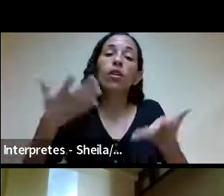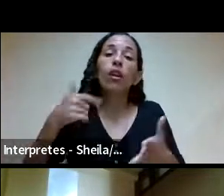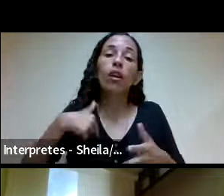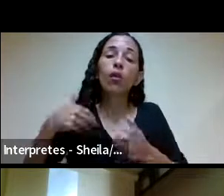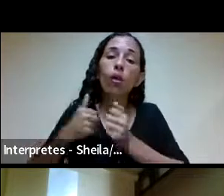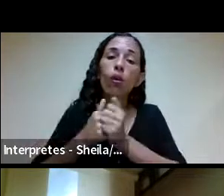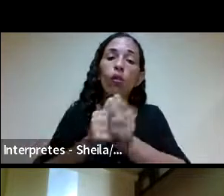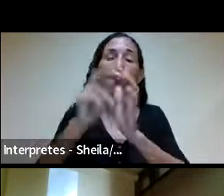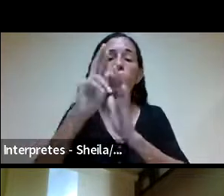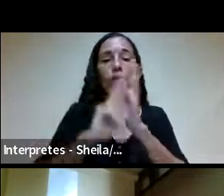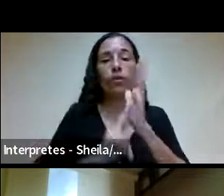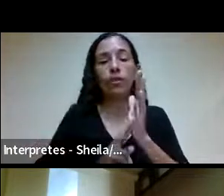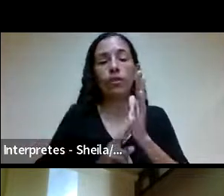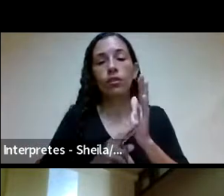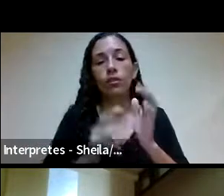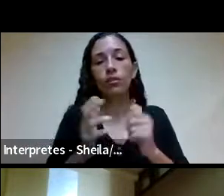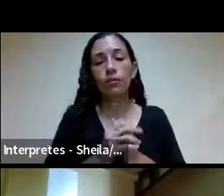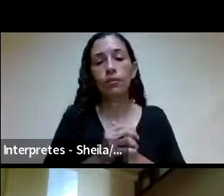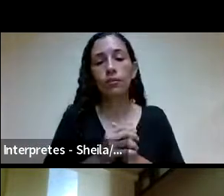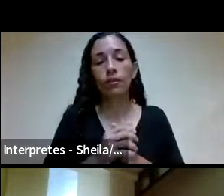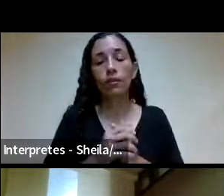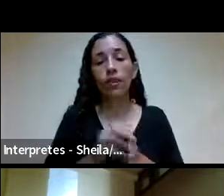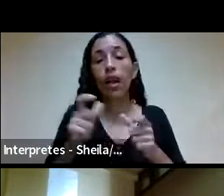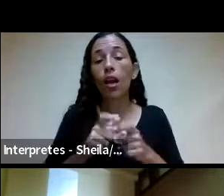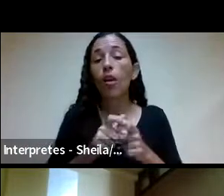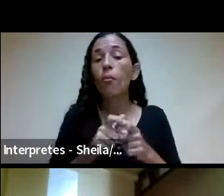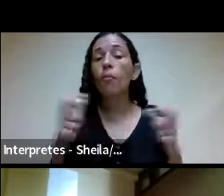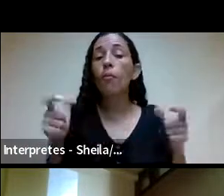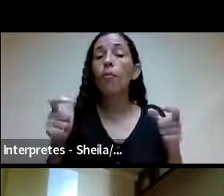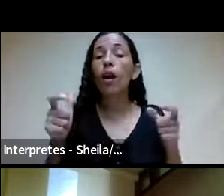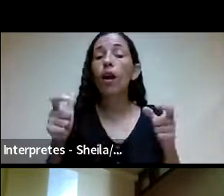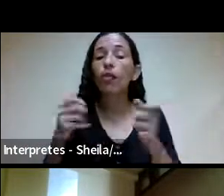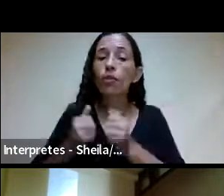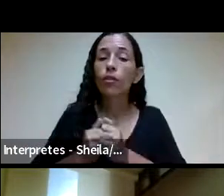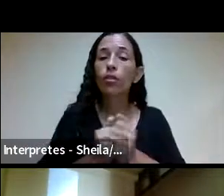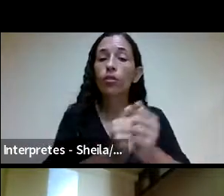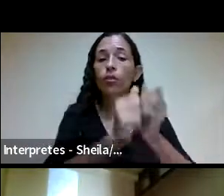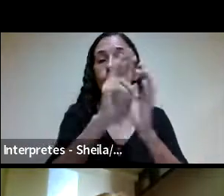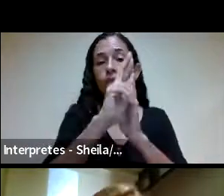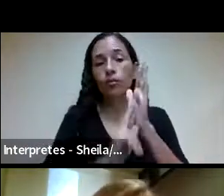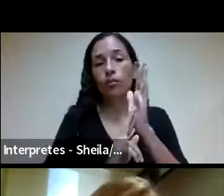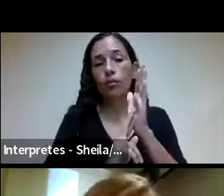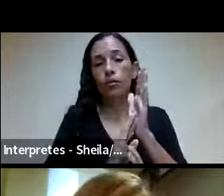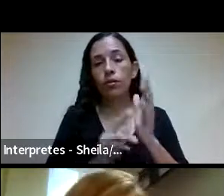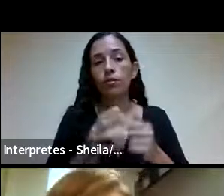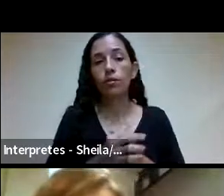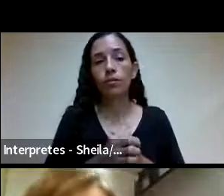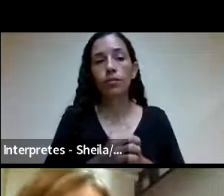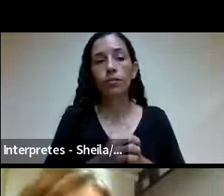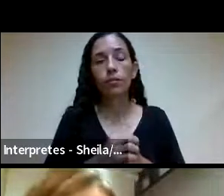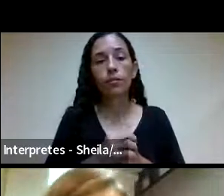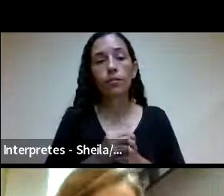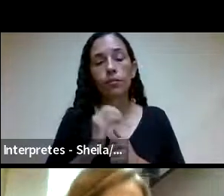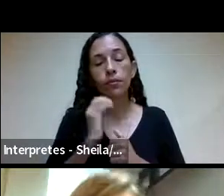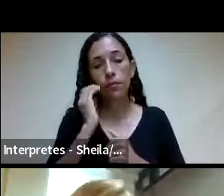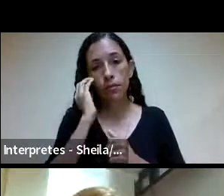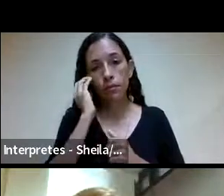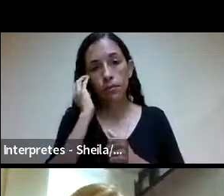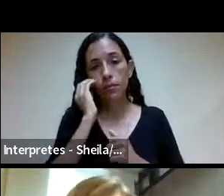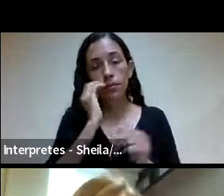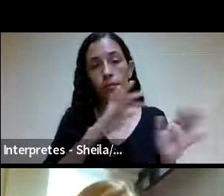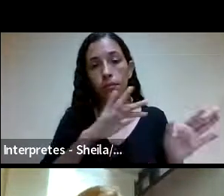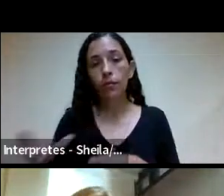relator, proclamando que, por maioria, o tribunal acompanhou a relatoria. O